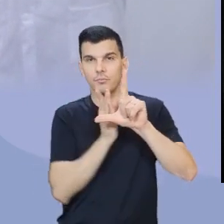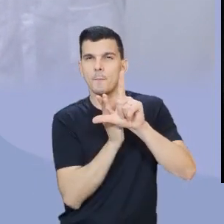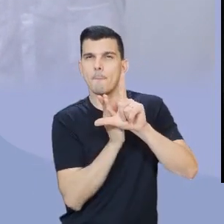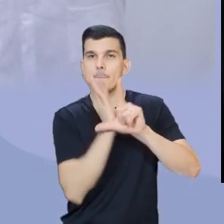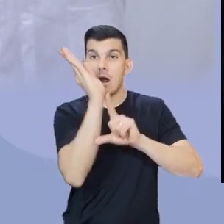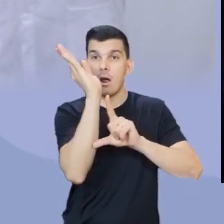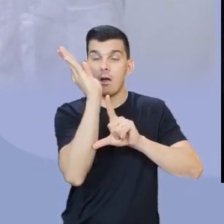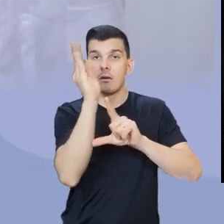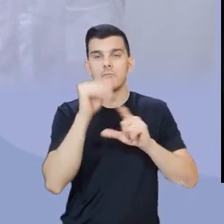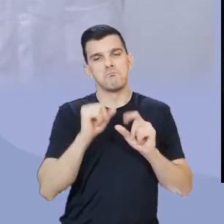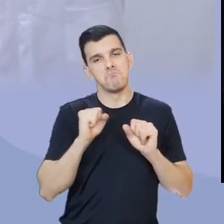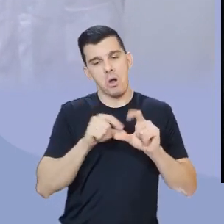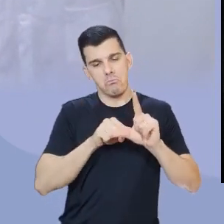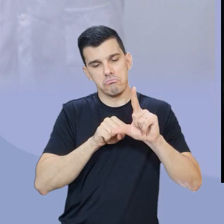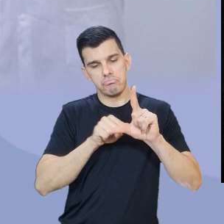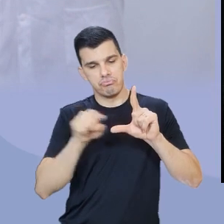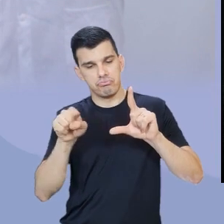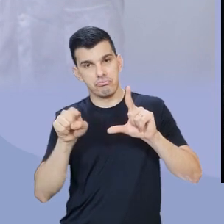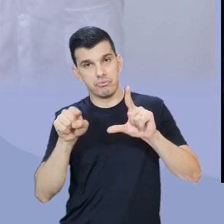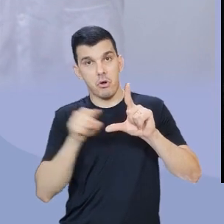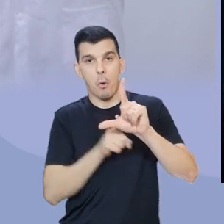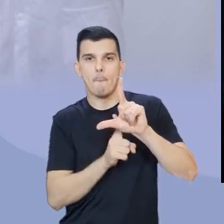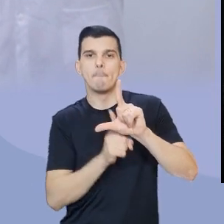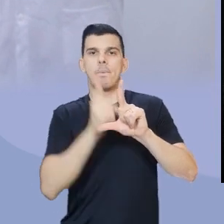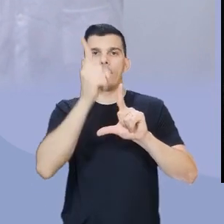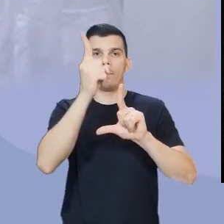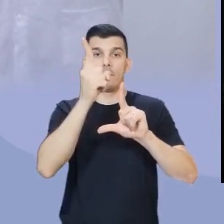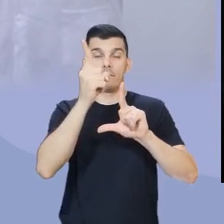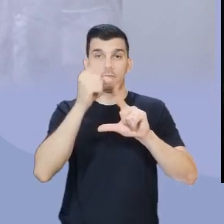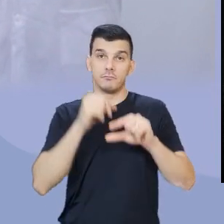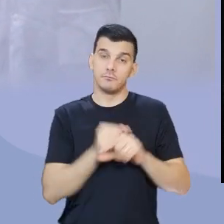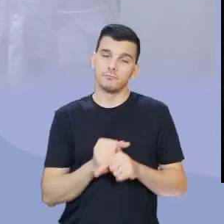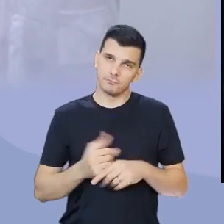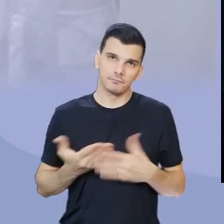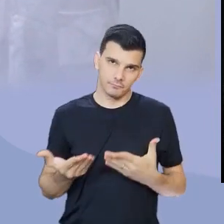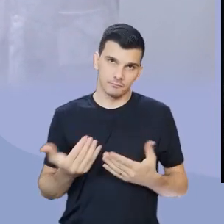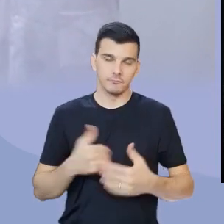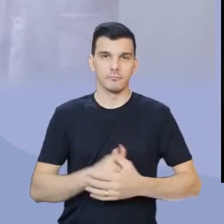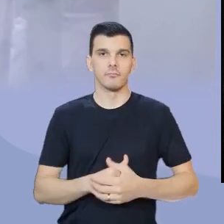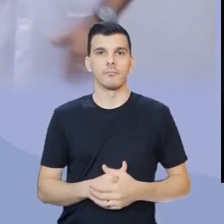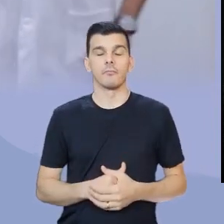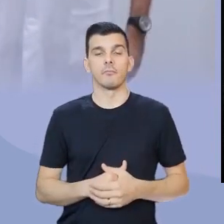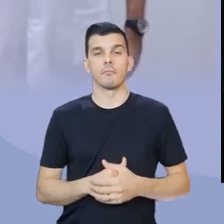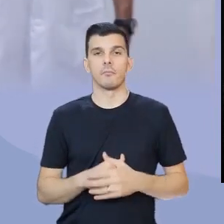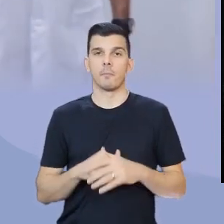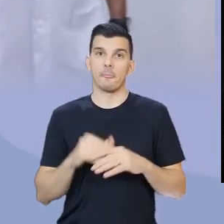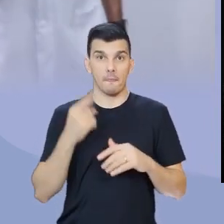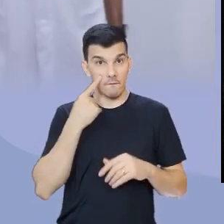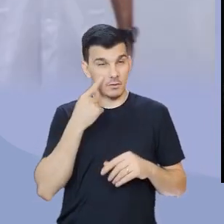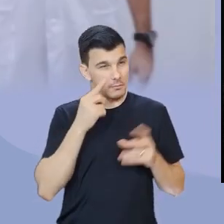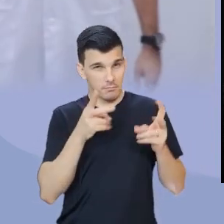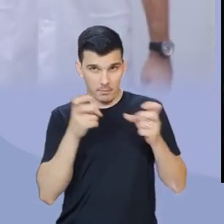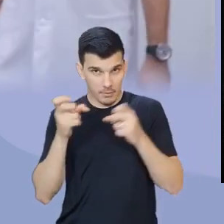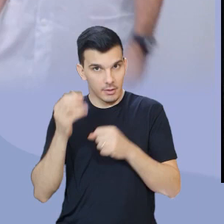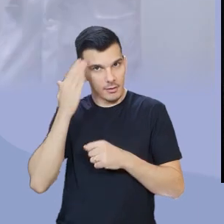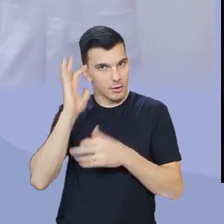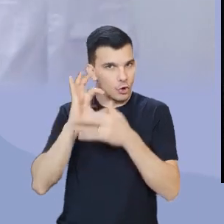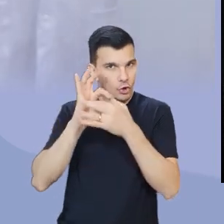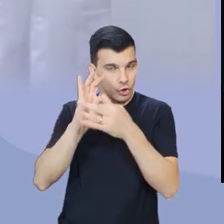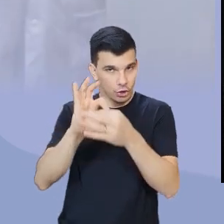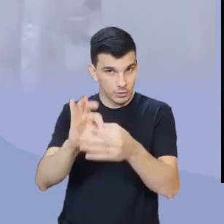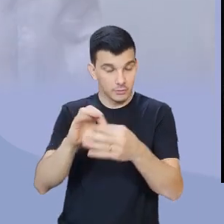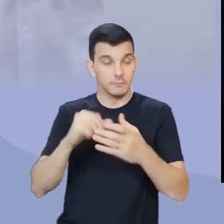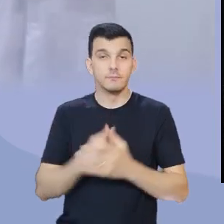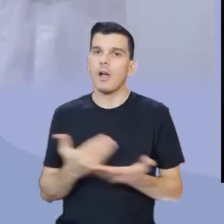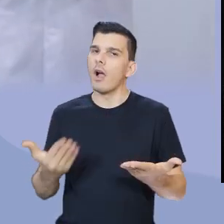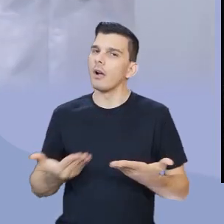Pode ser um ângulo baixinho, ângulo pouquinho, pode ser um ângulo médio, pode ser um ângulo alto. Você está pegando a visão, meu hacker? E aqui